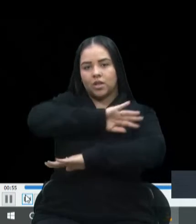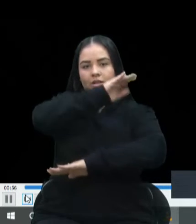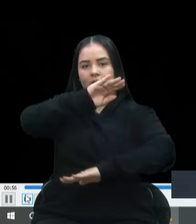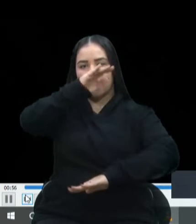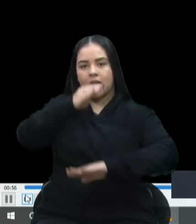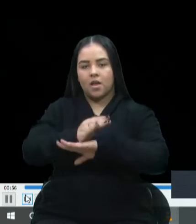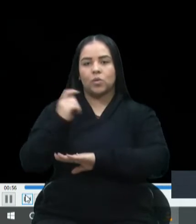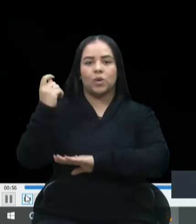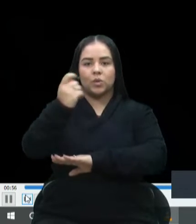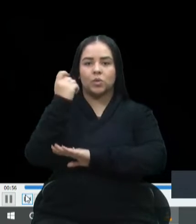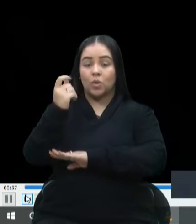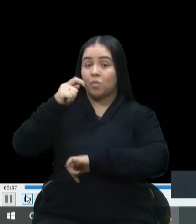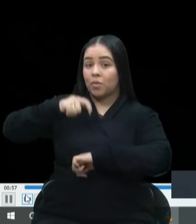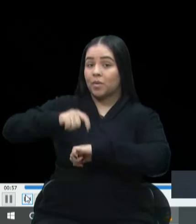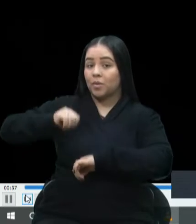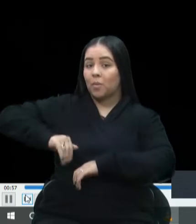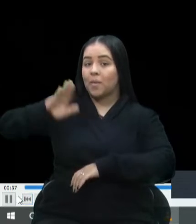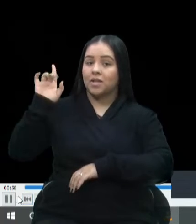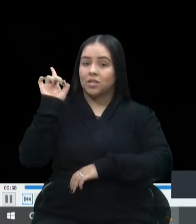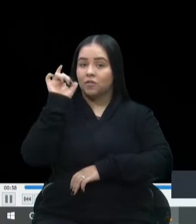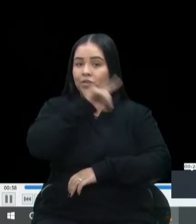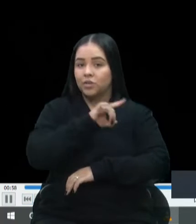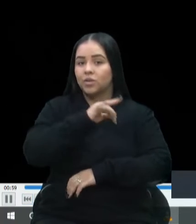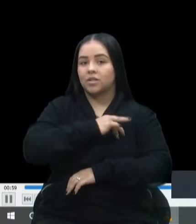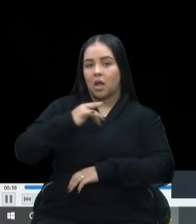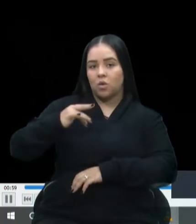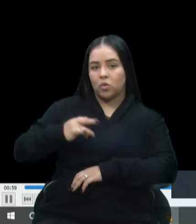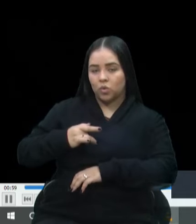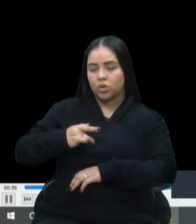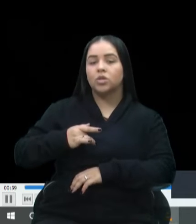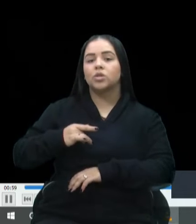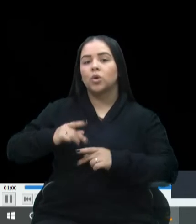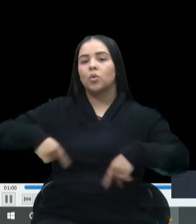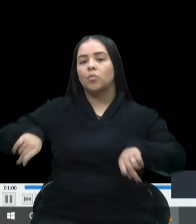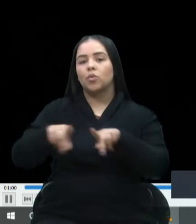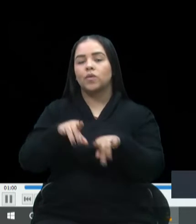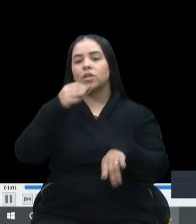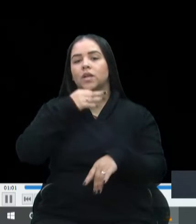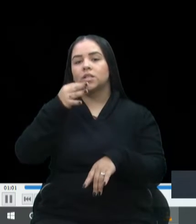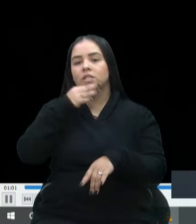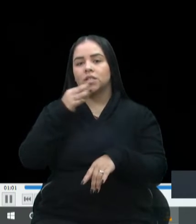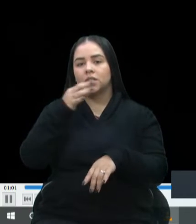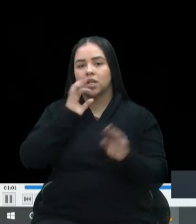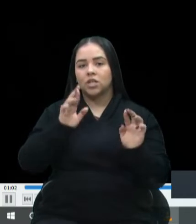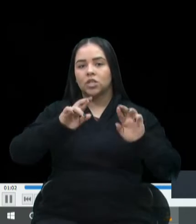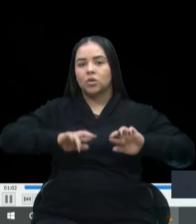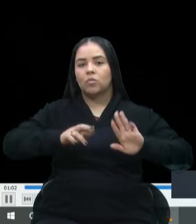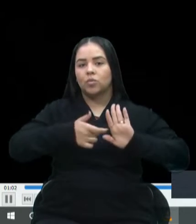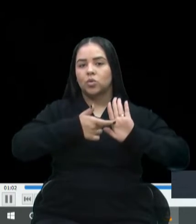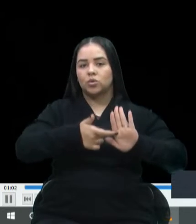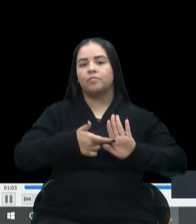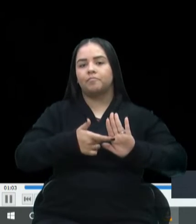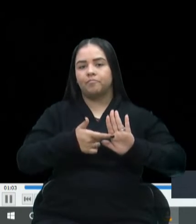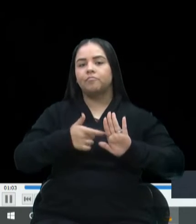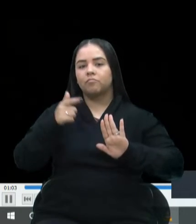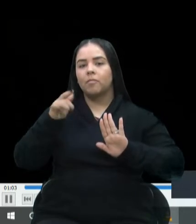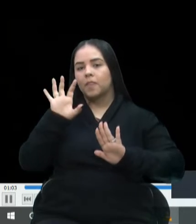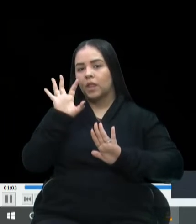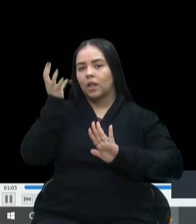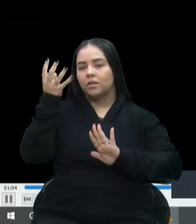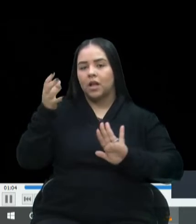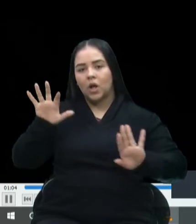Nos momentos mais difíceis da saúde da população de Caxias do Sul e região, o Virvi apresentou soluções, acolhendo